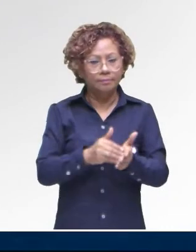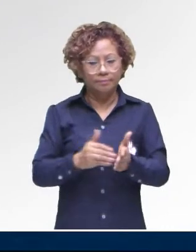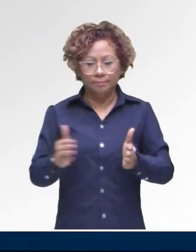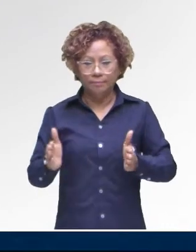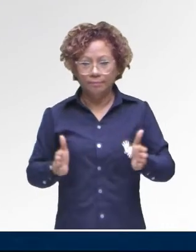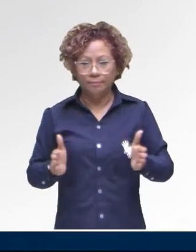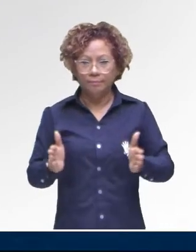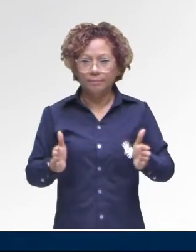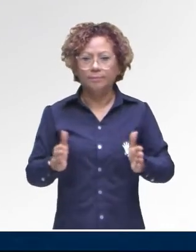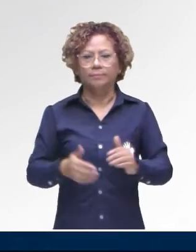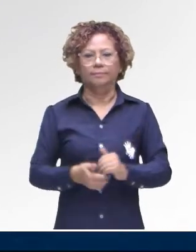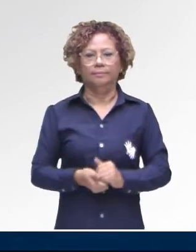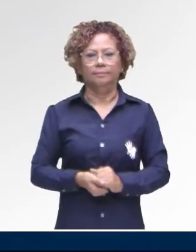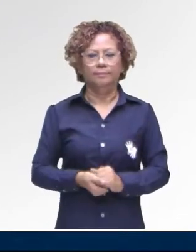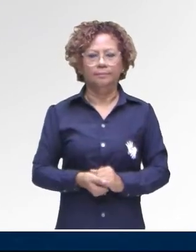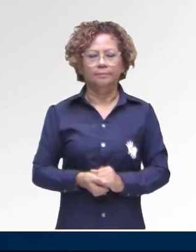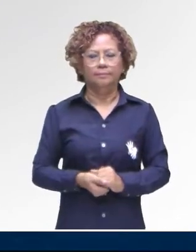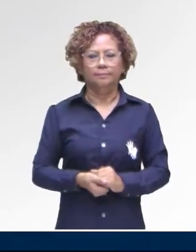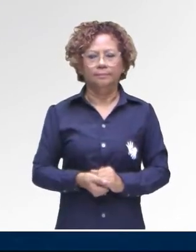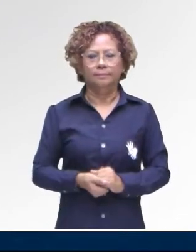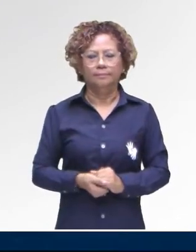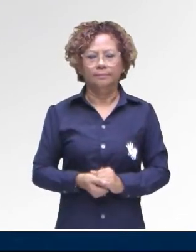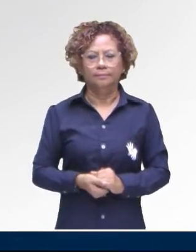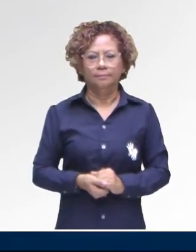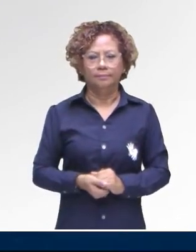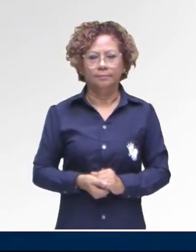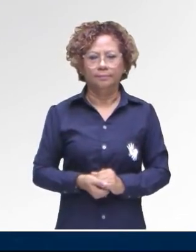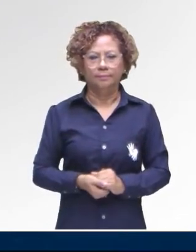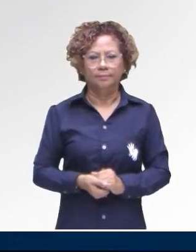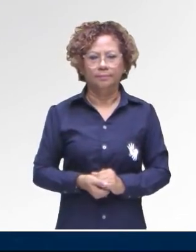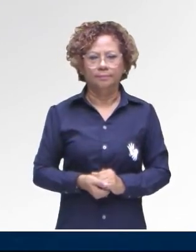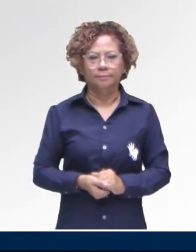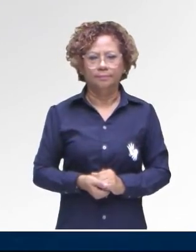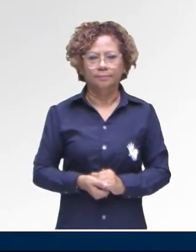inicial e ponto final.